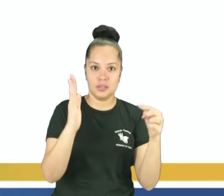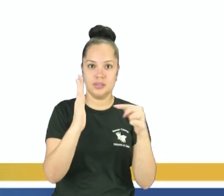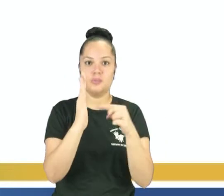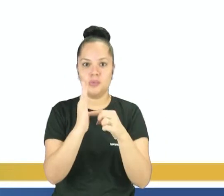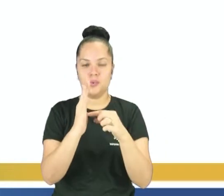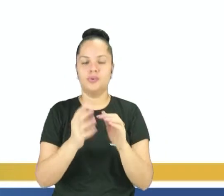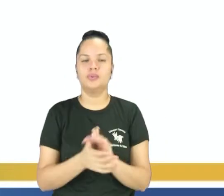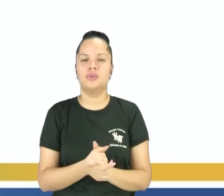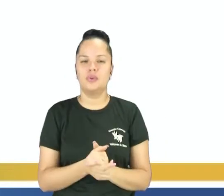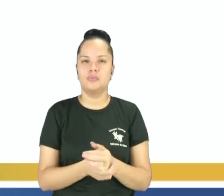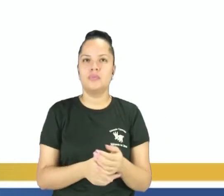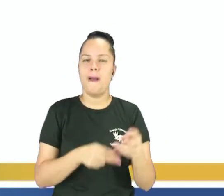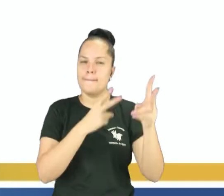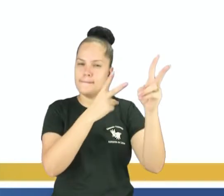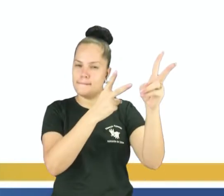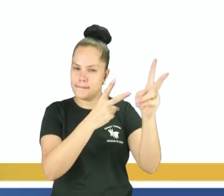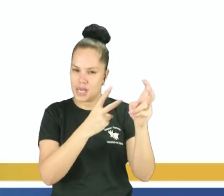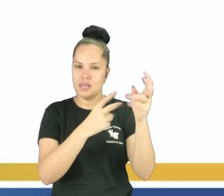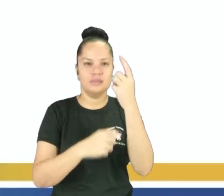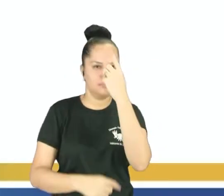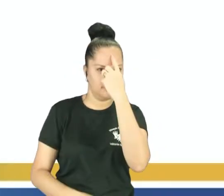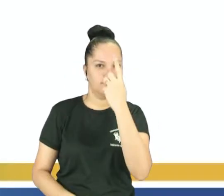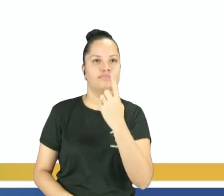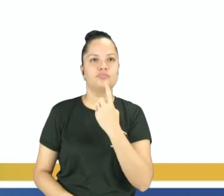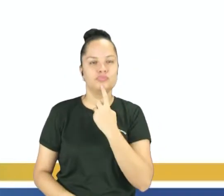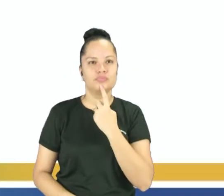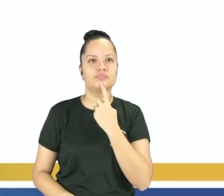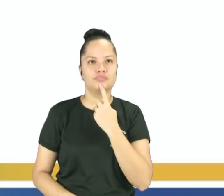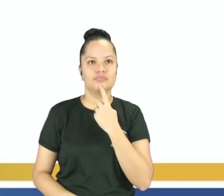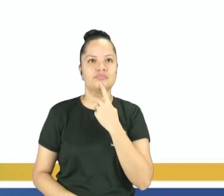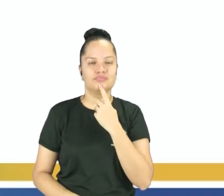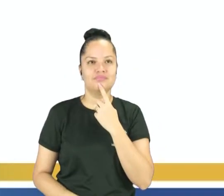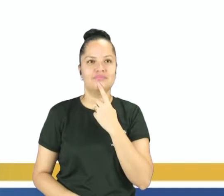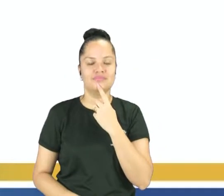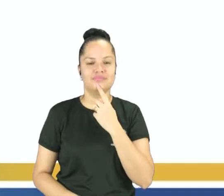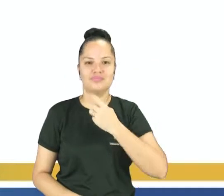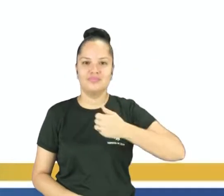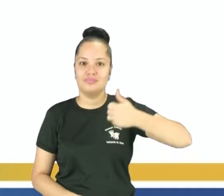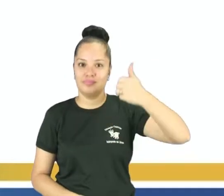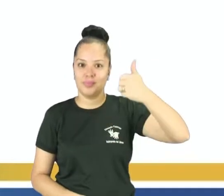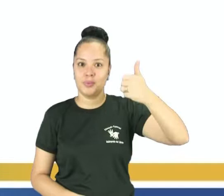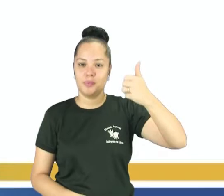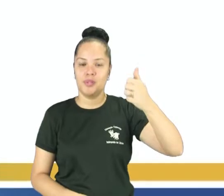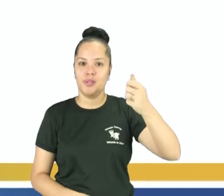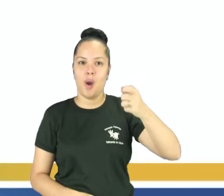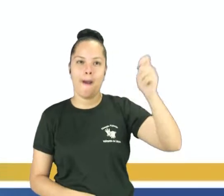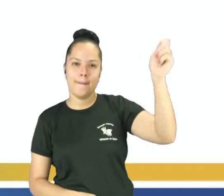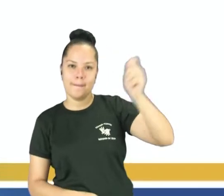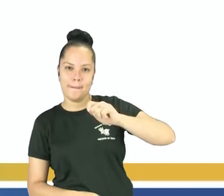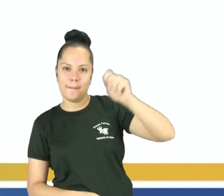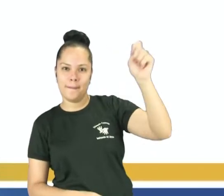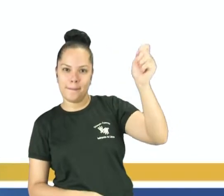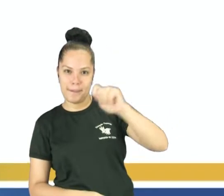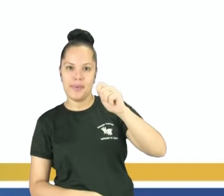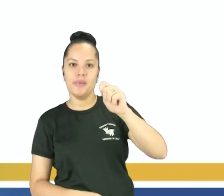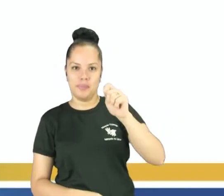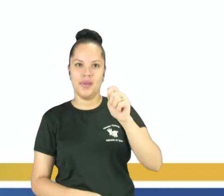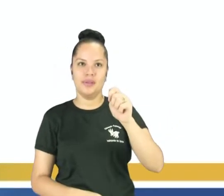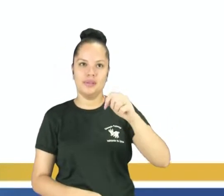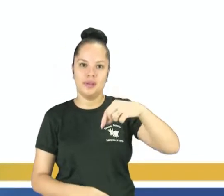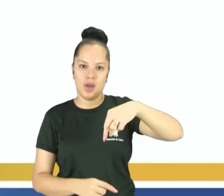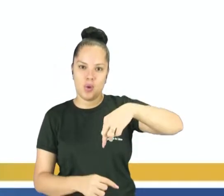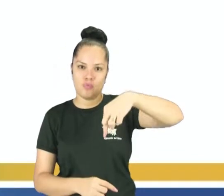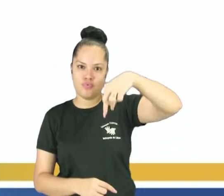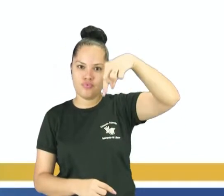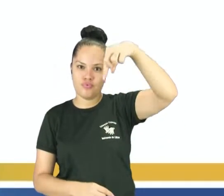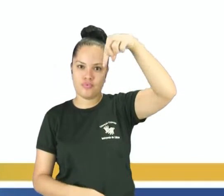imagem, as seguintes imagens. Nós temos a primeira imagem aqui, nós temos duas pipas, né? E nós temos uma reta R